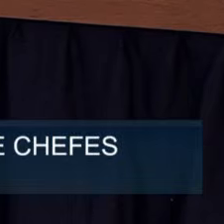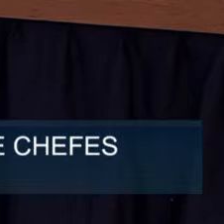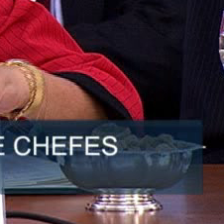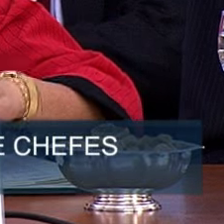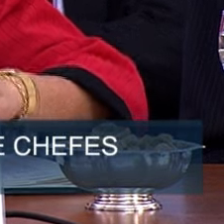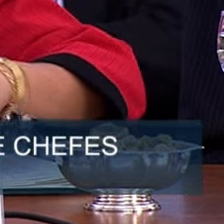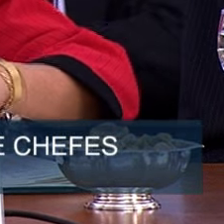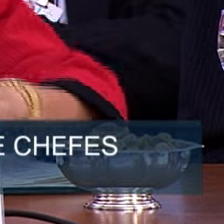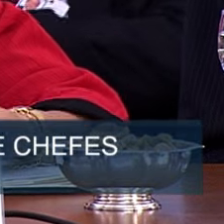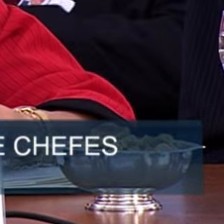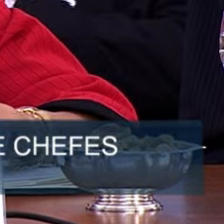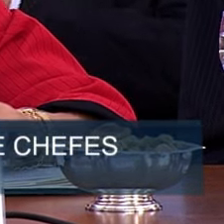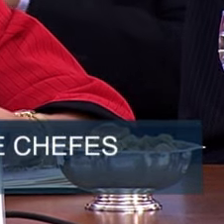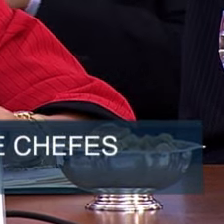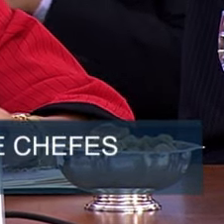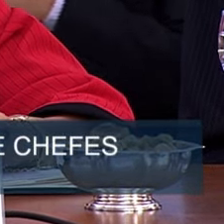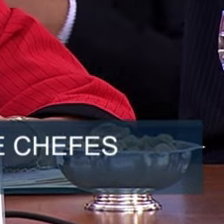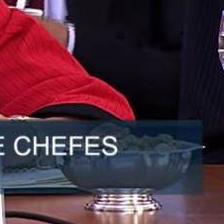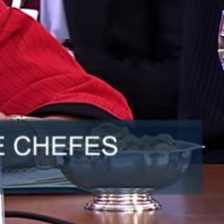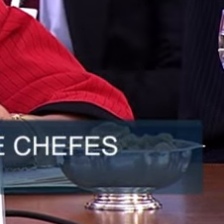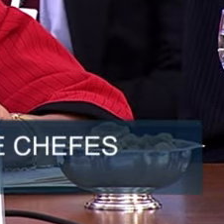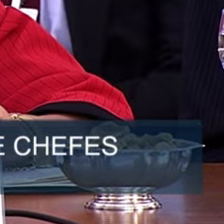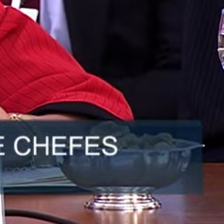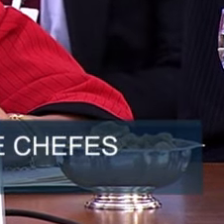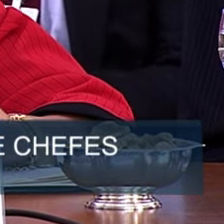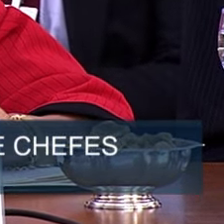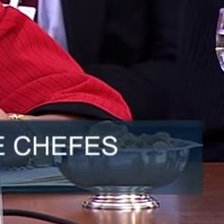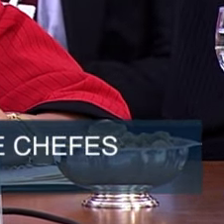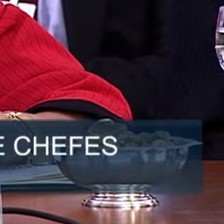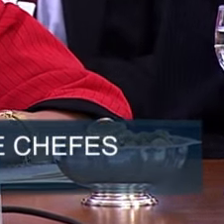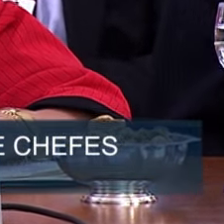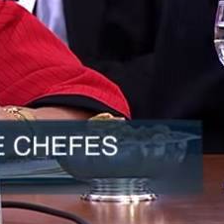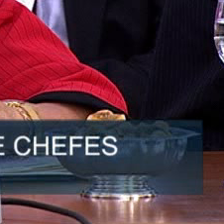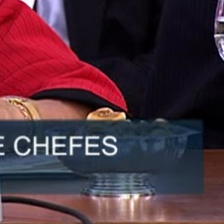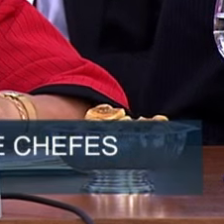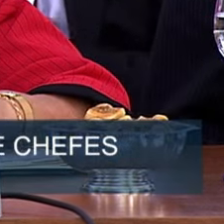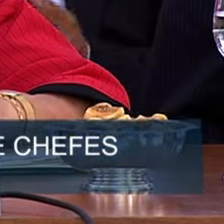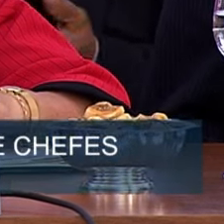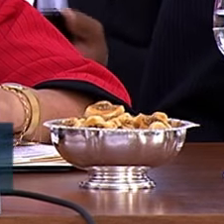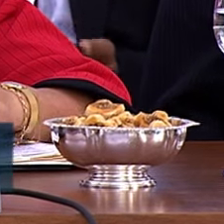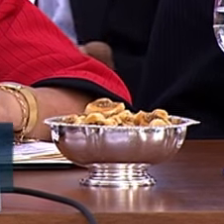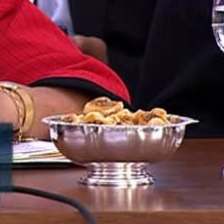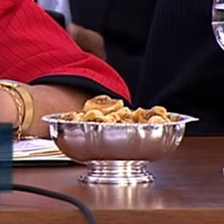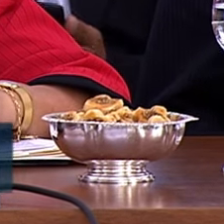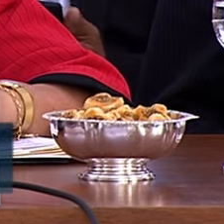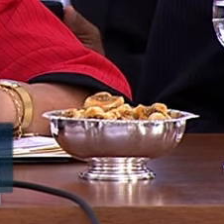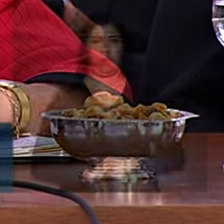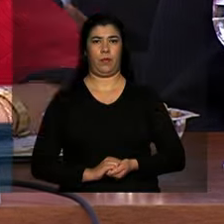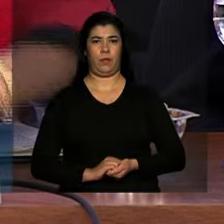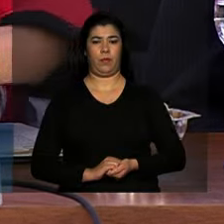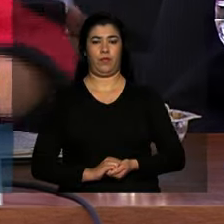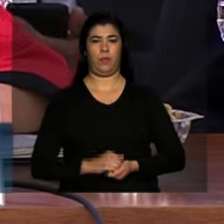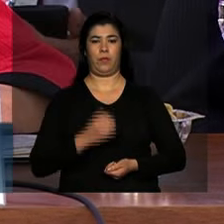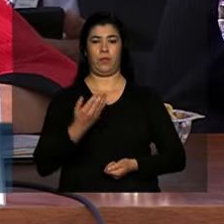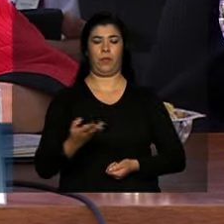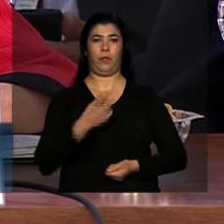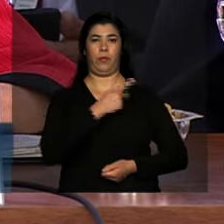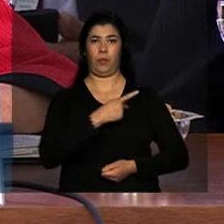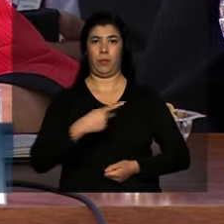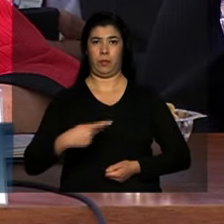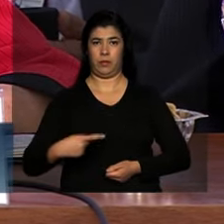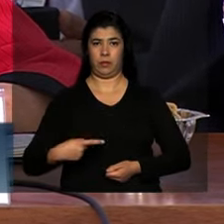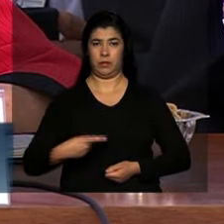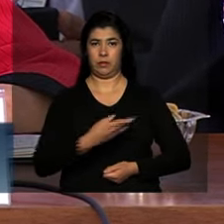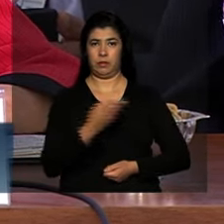Senhores presidentes, senhora presidenta, sem dúvida, as nossas